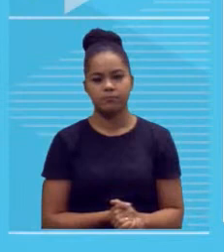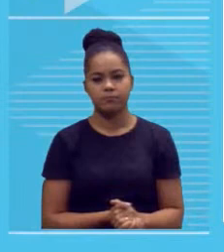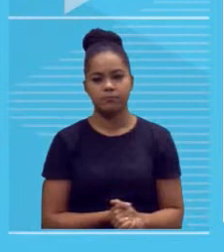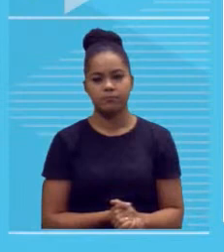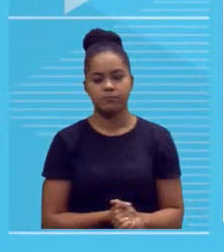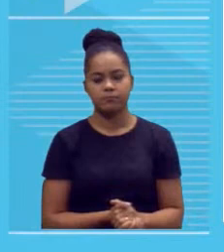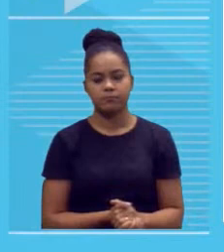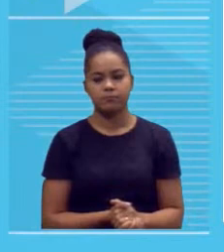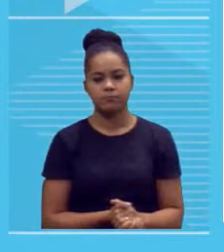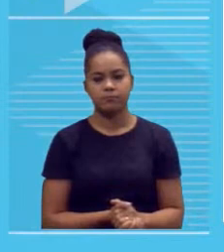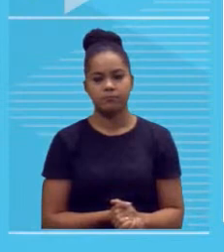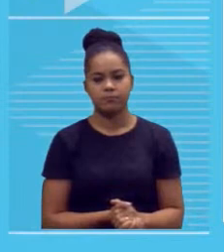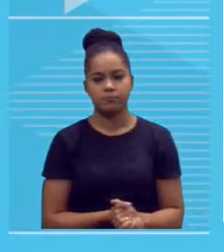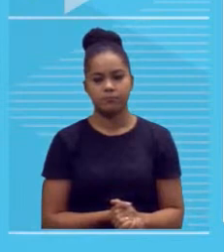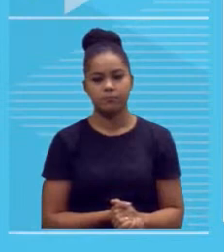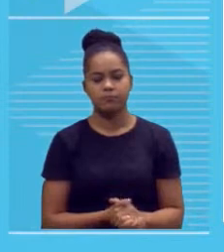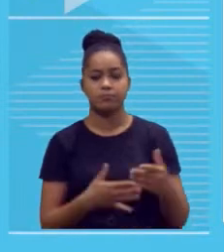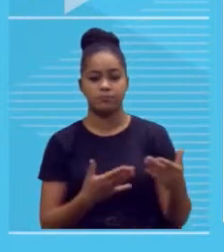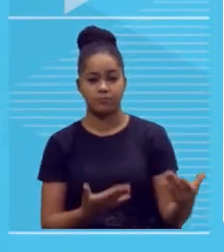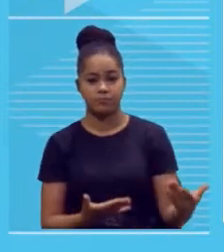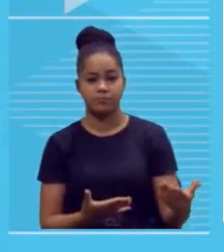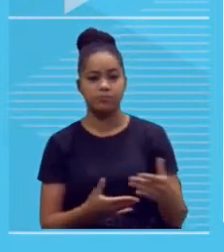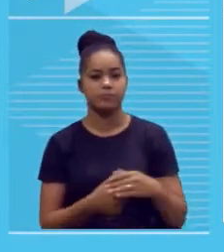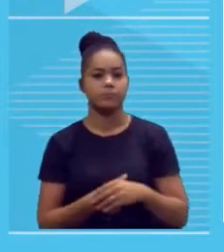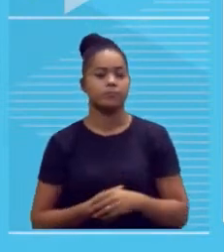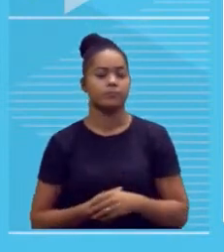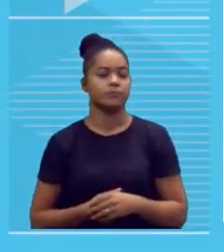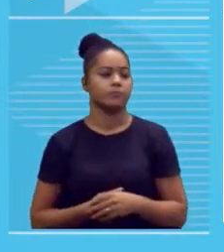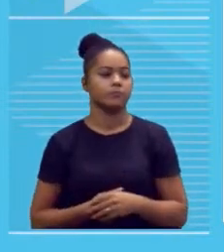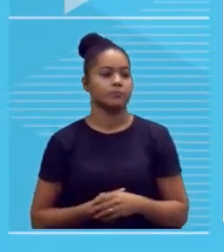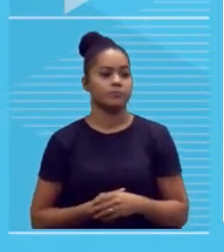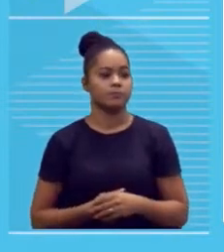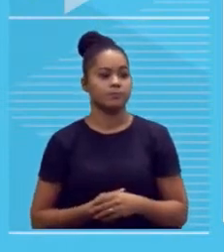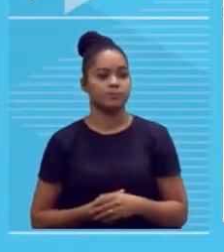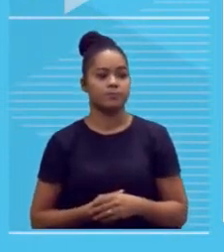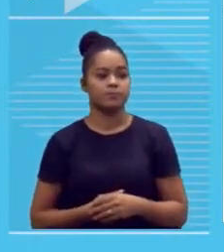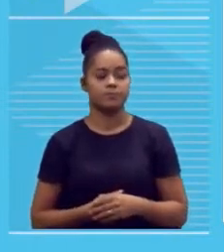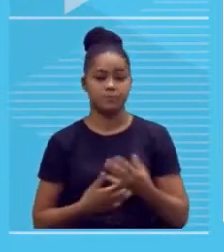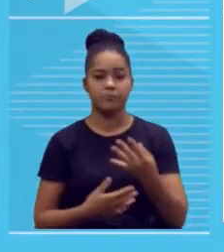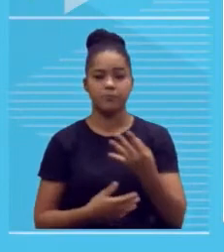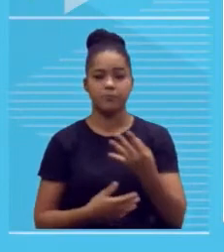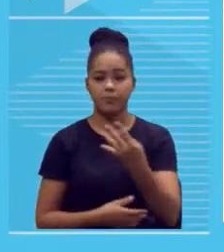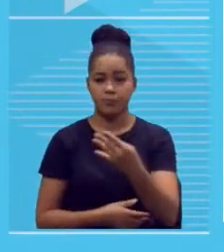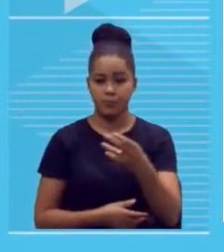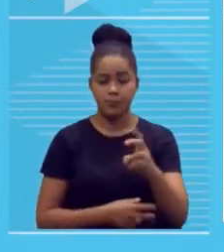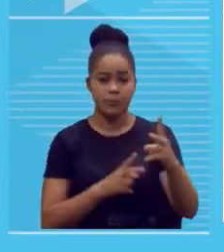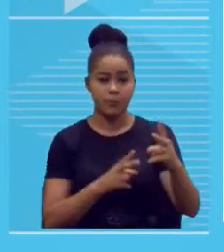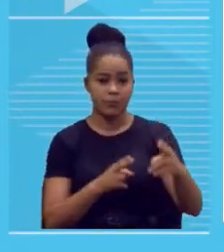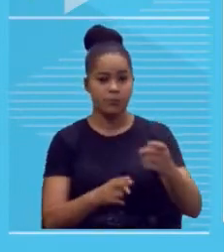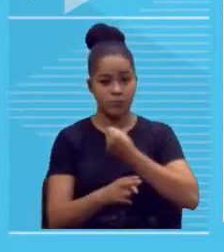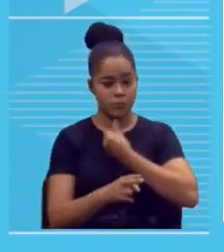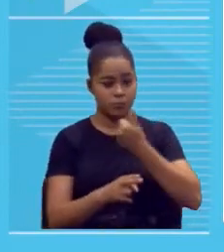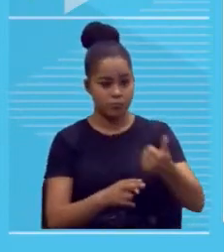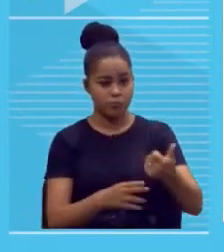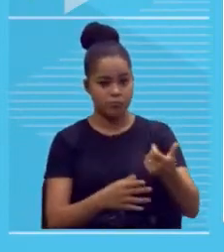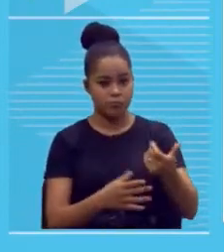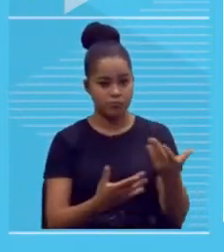de 45 dá exatamente 1. Então, vai ficar 1